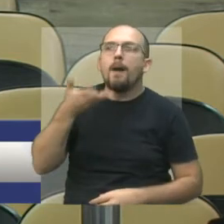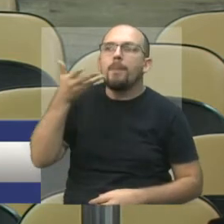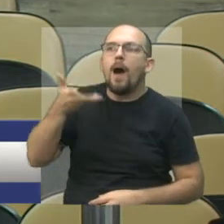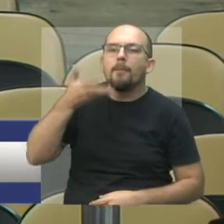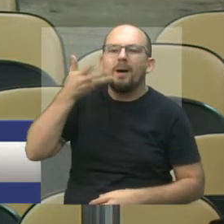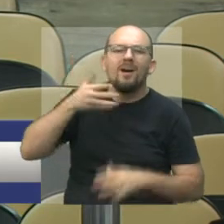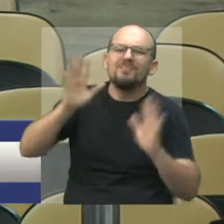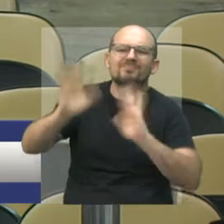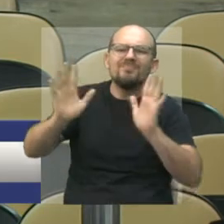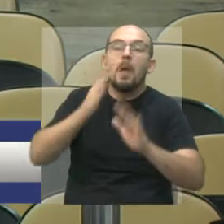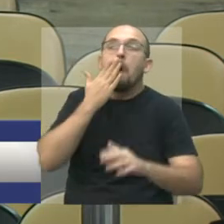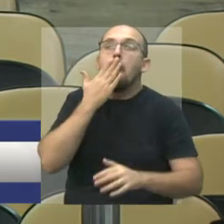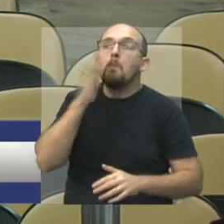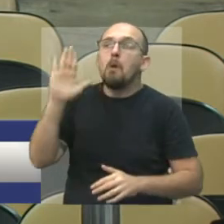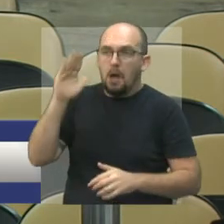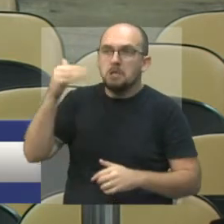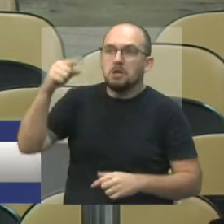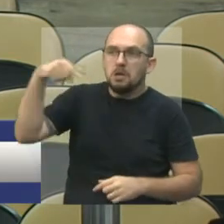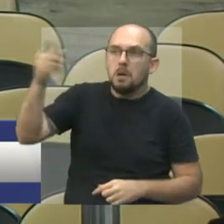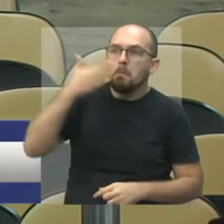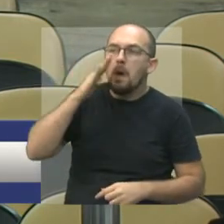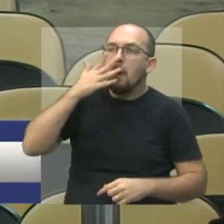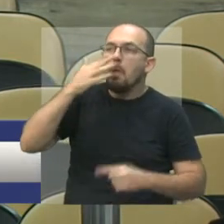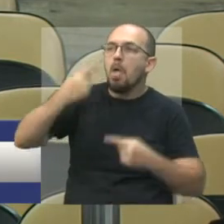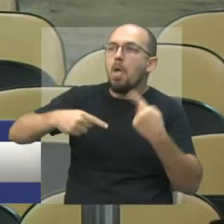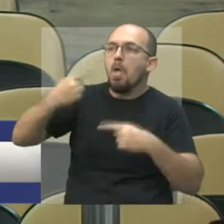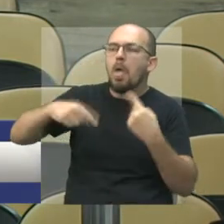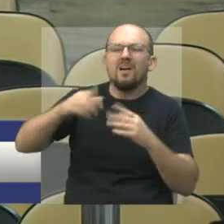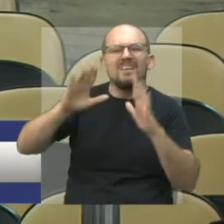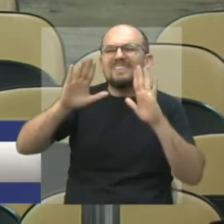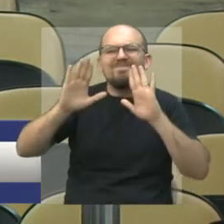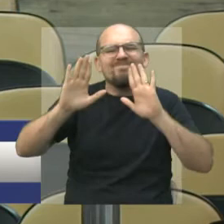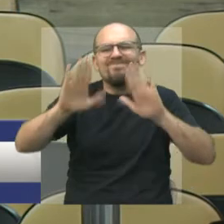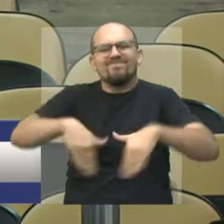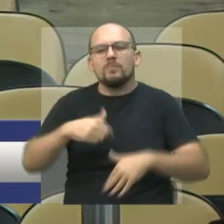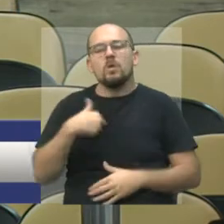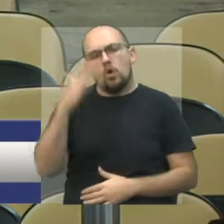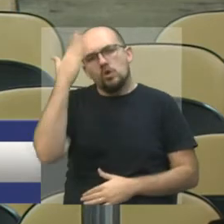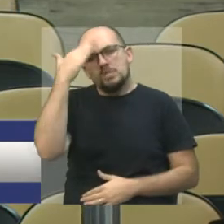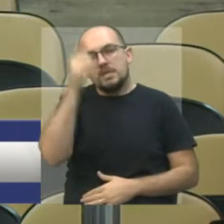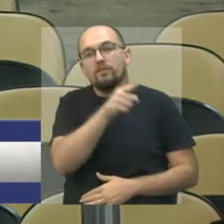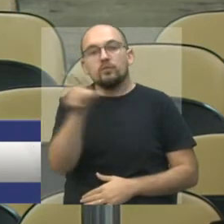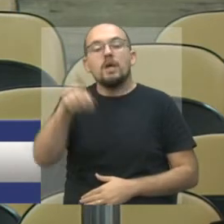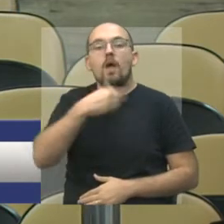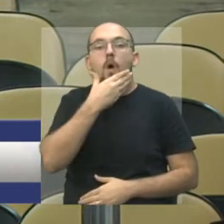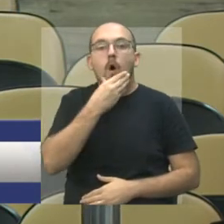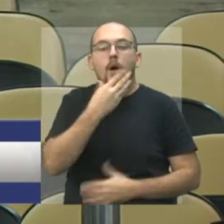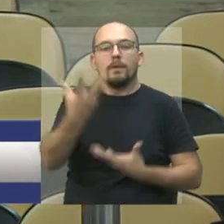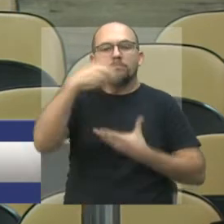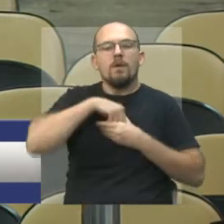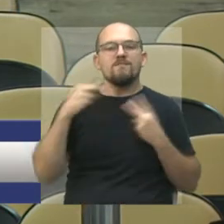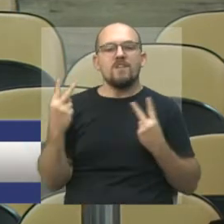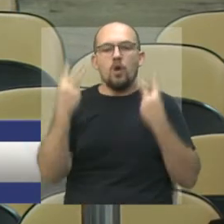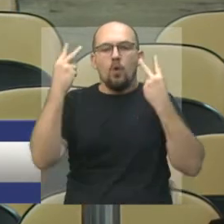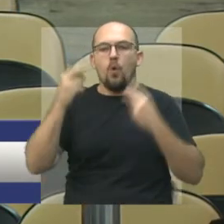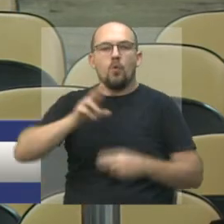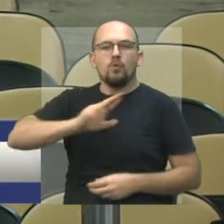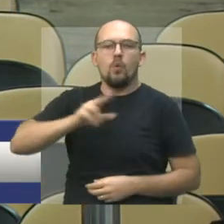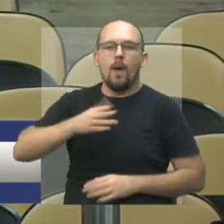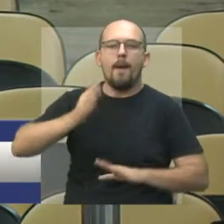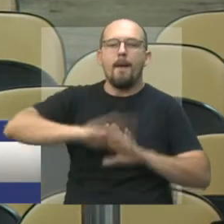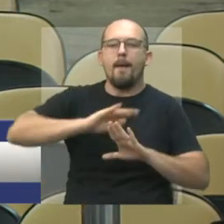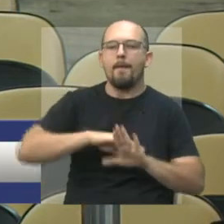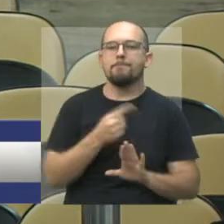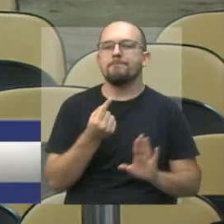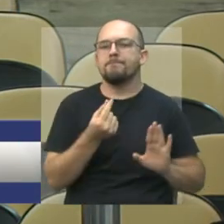menos promessas, de menos política. Como eu disse, eu sei que vocês não são homens de valores e não de preço. E